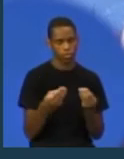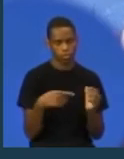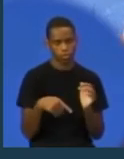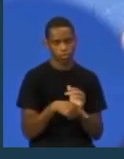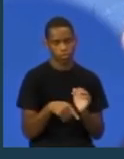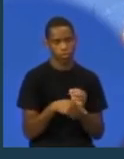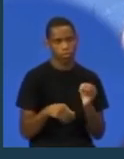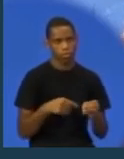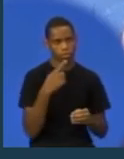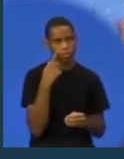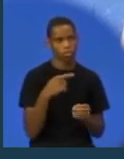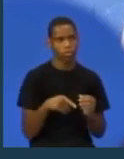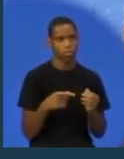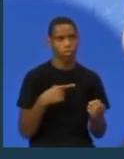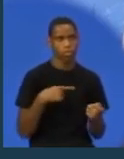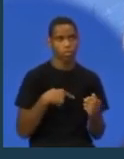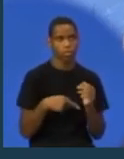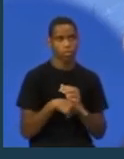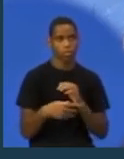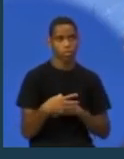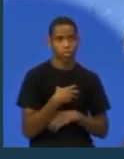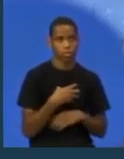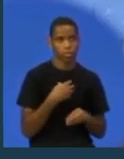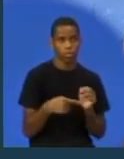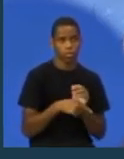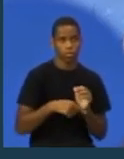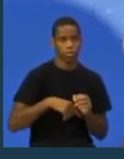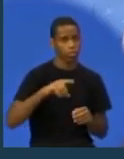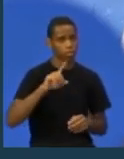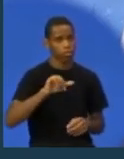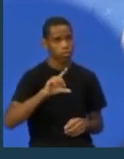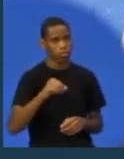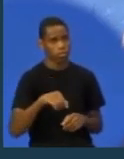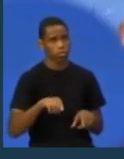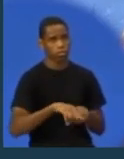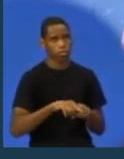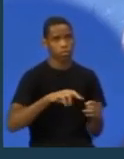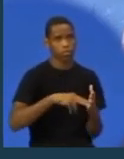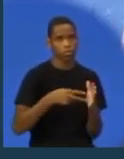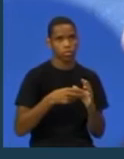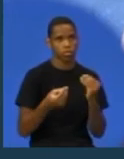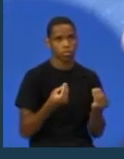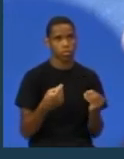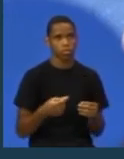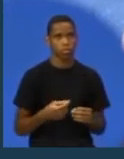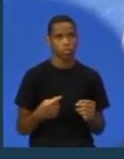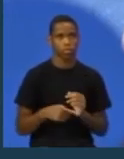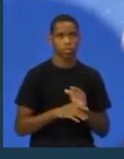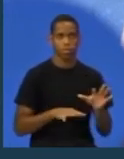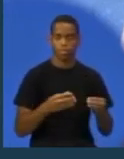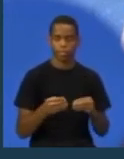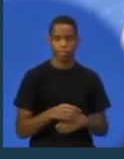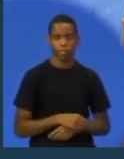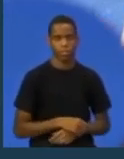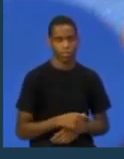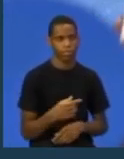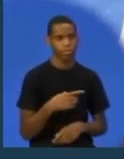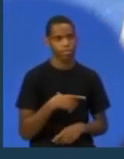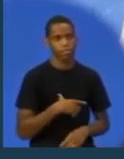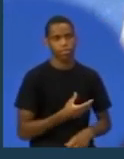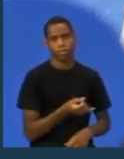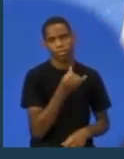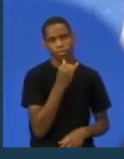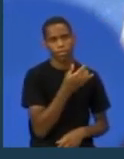a visualização de um comportamento de um determinado dado em relação a uma variável. Então, nós podemos ter